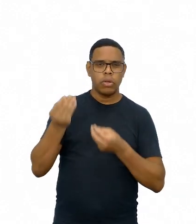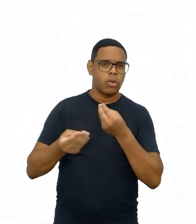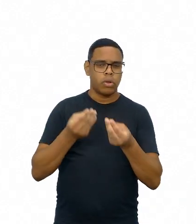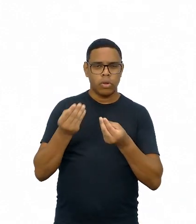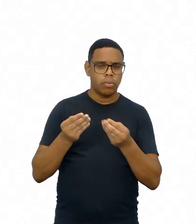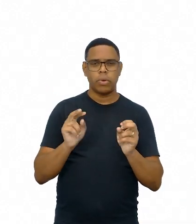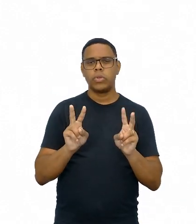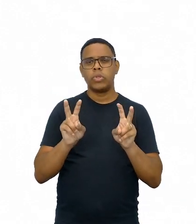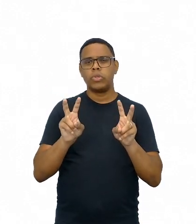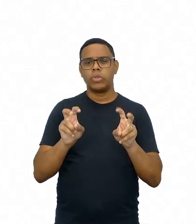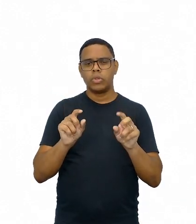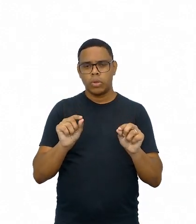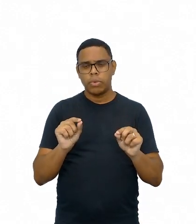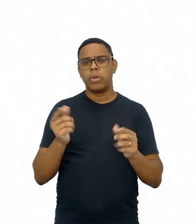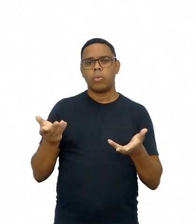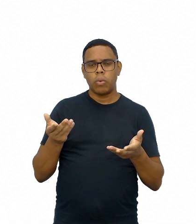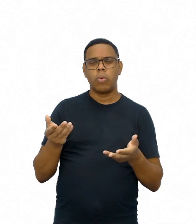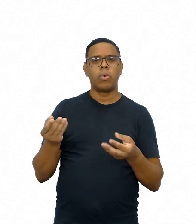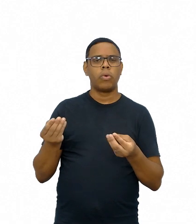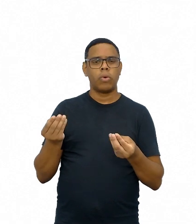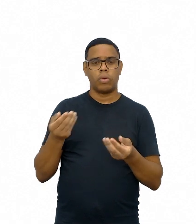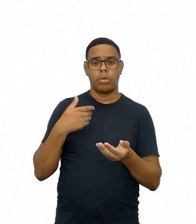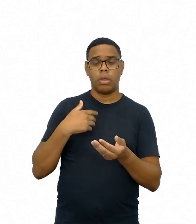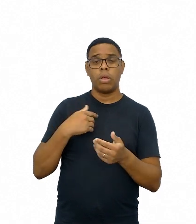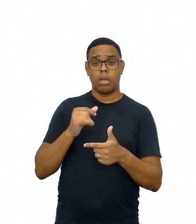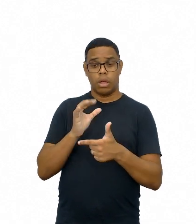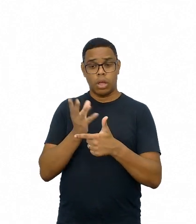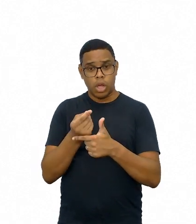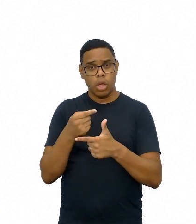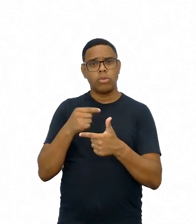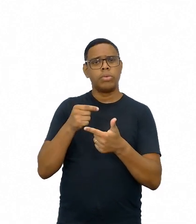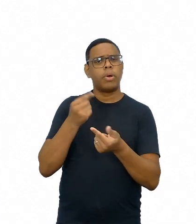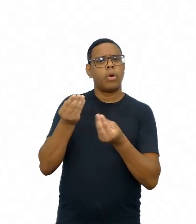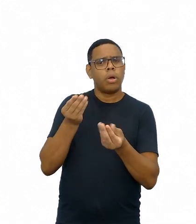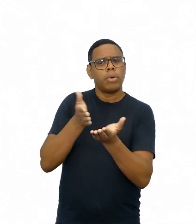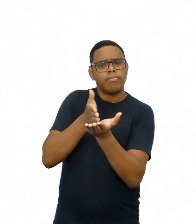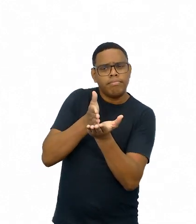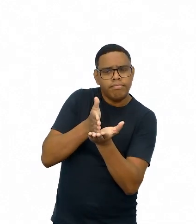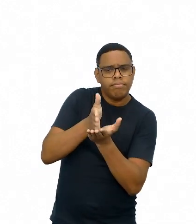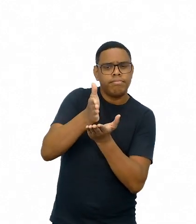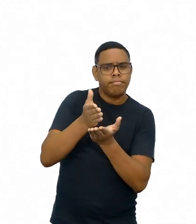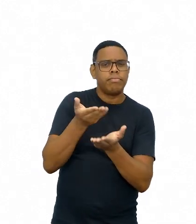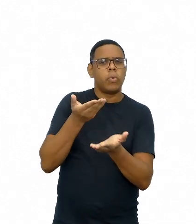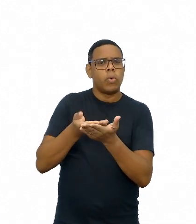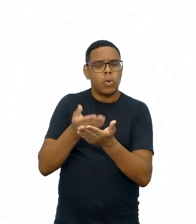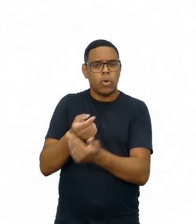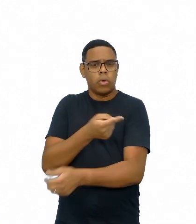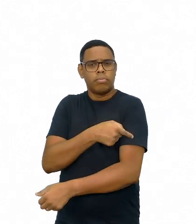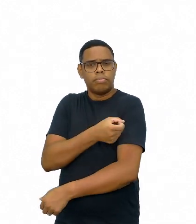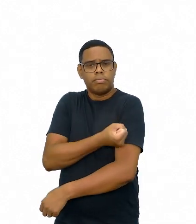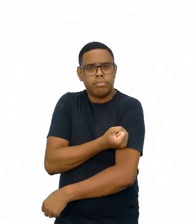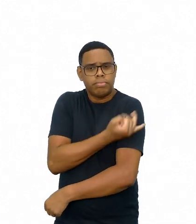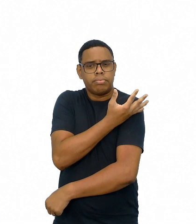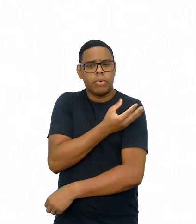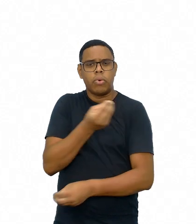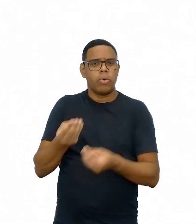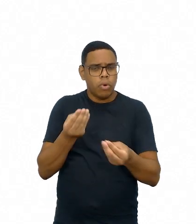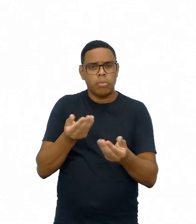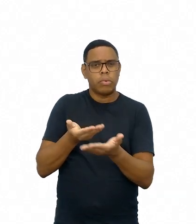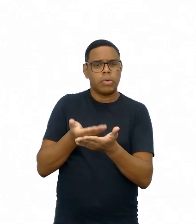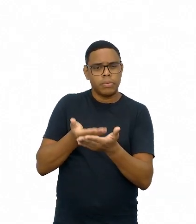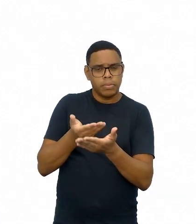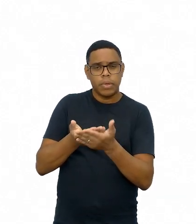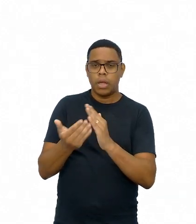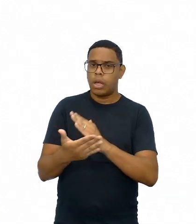mais sobre qual perspectiva a álgebra é apresentada nos anos iniciais e como o pensamento algébrico